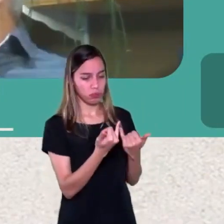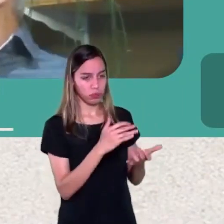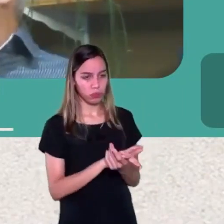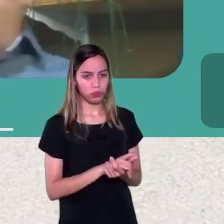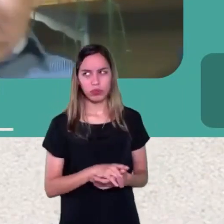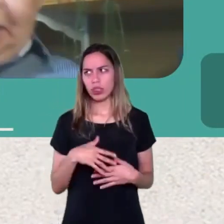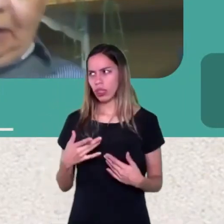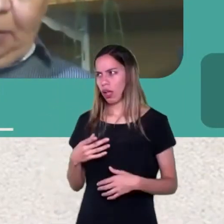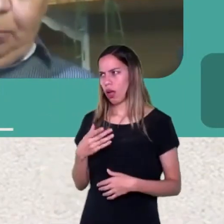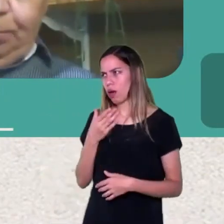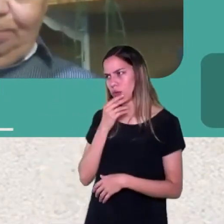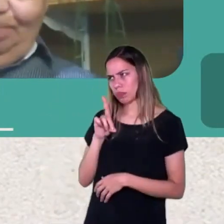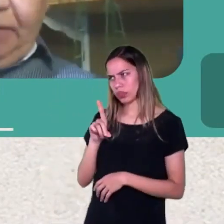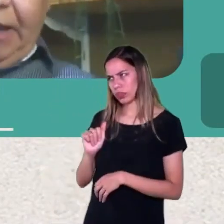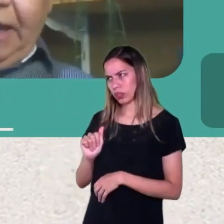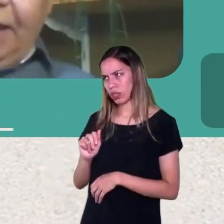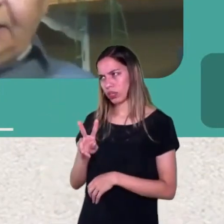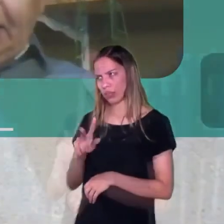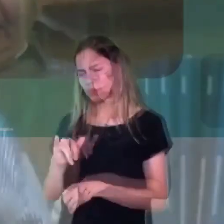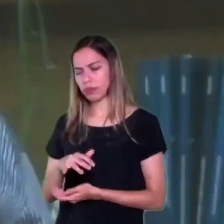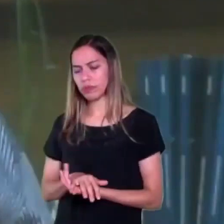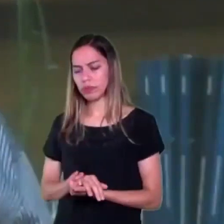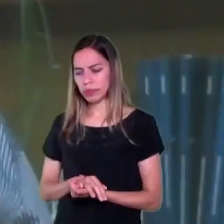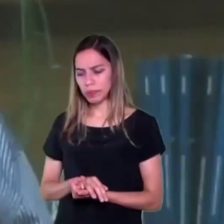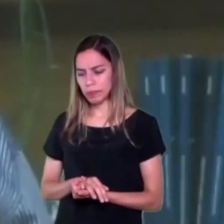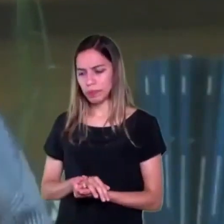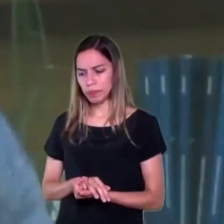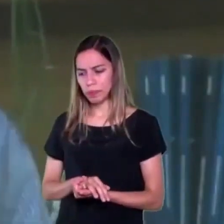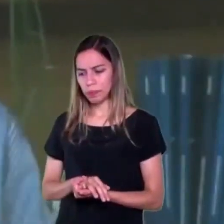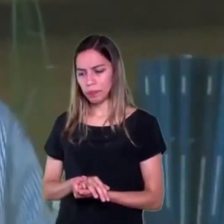Carvalho, ele era